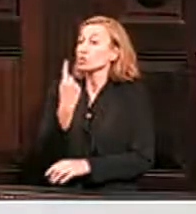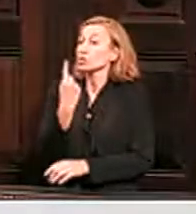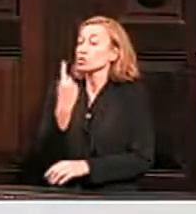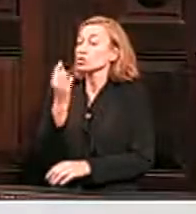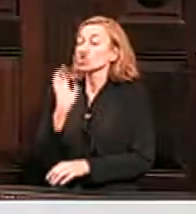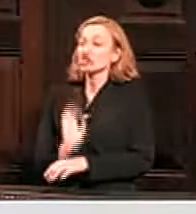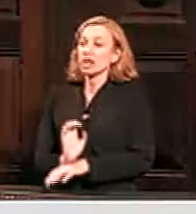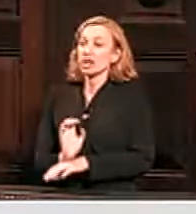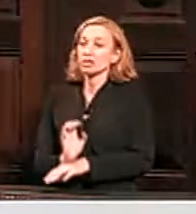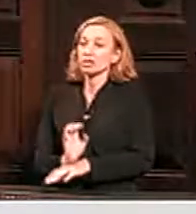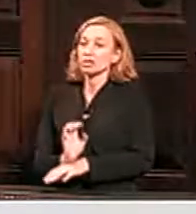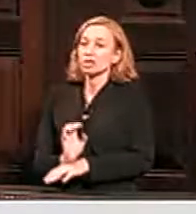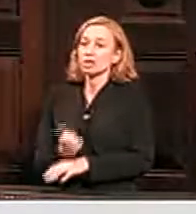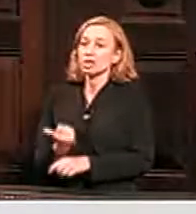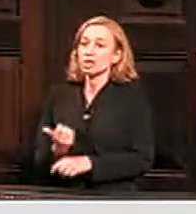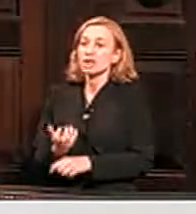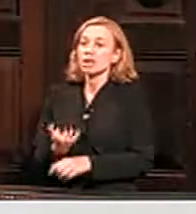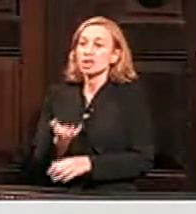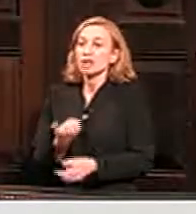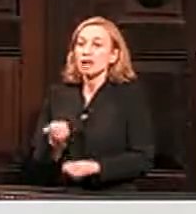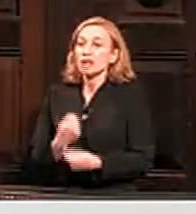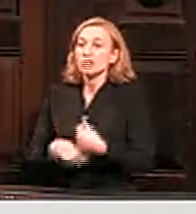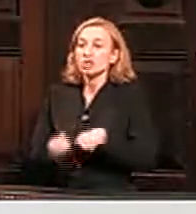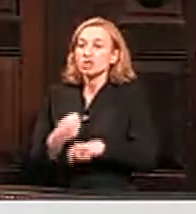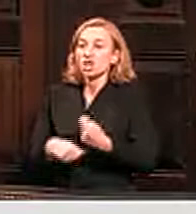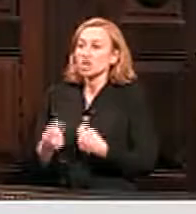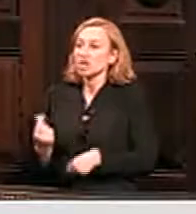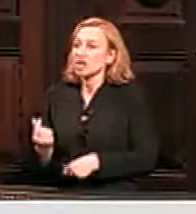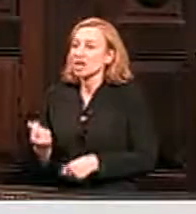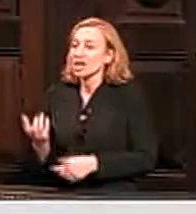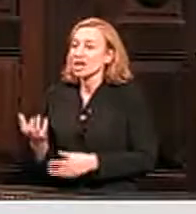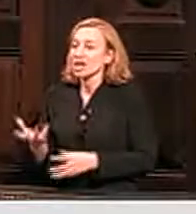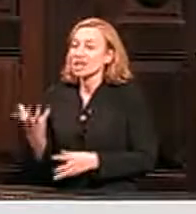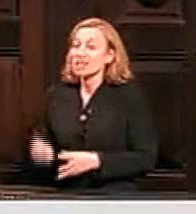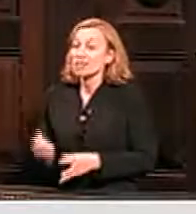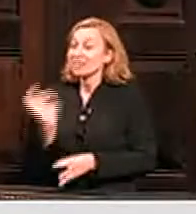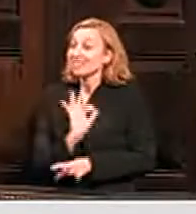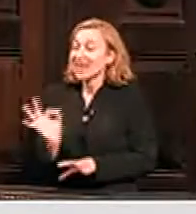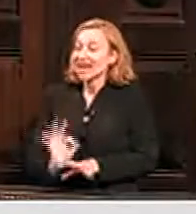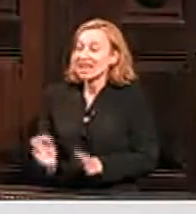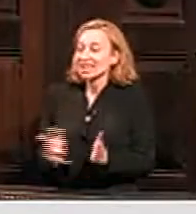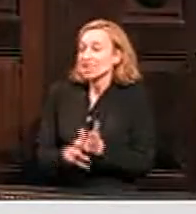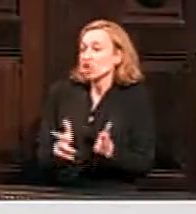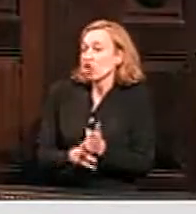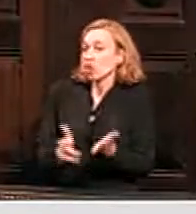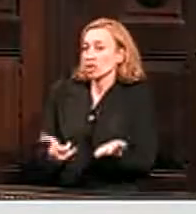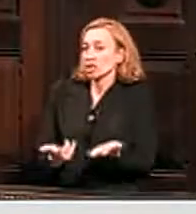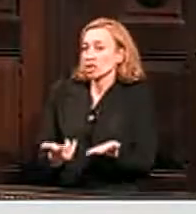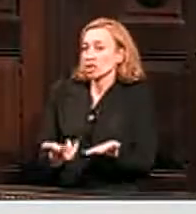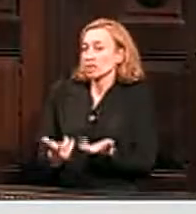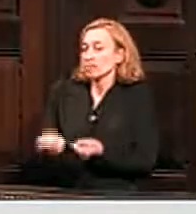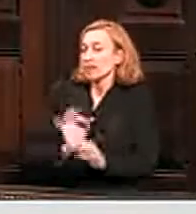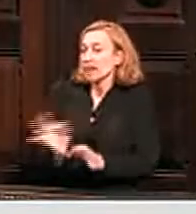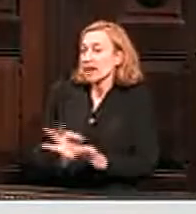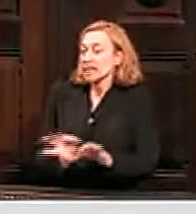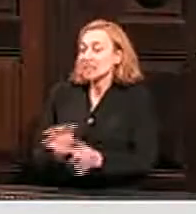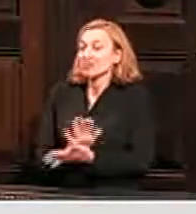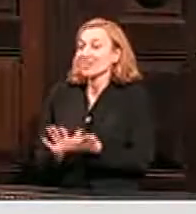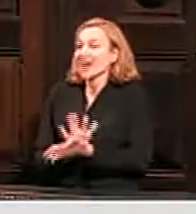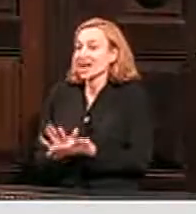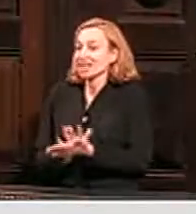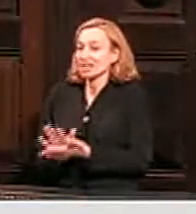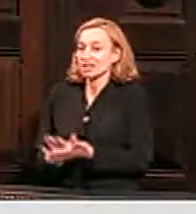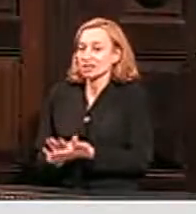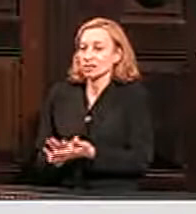de afogadilho. Não recebemos sequer uma nota técnica com os impactos dessa medida sobre os serviços públicos,